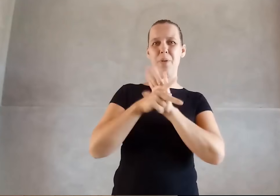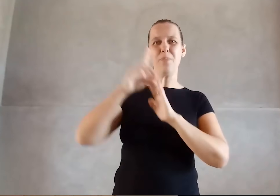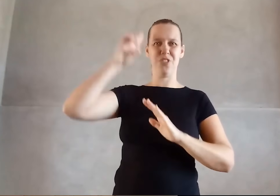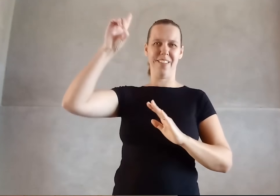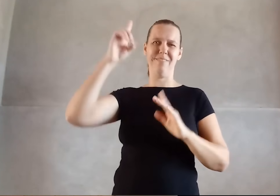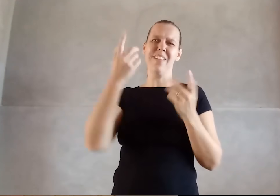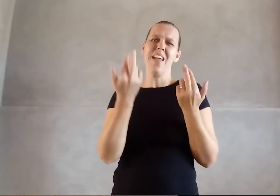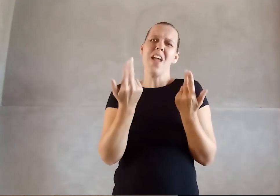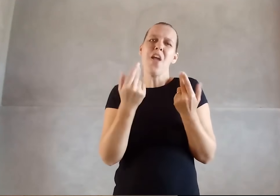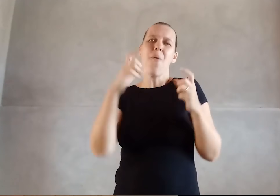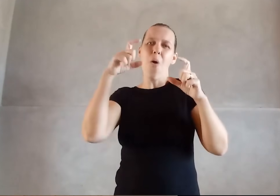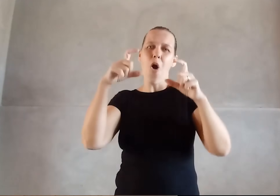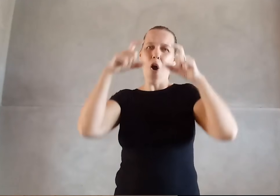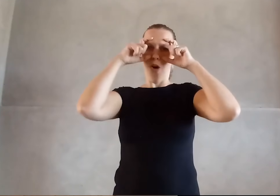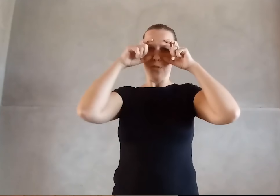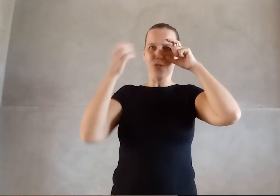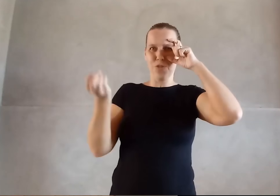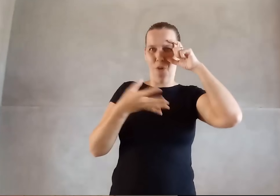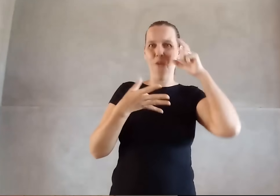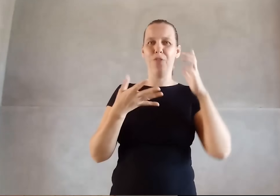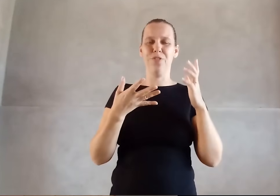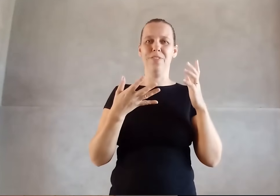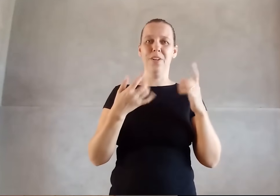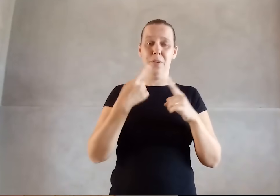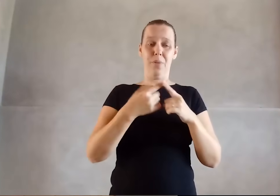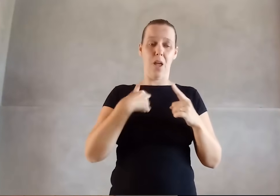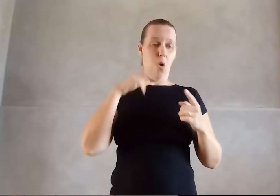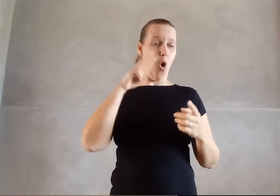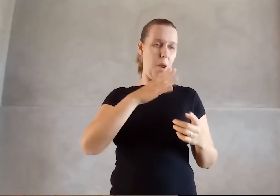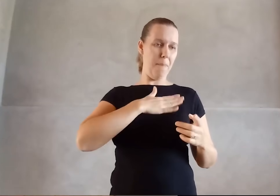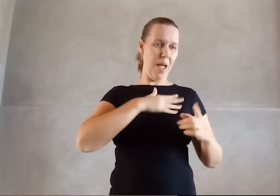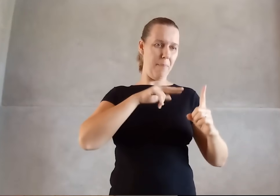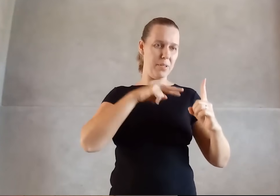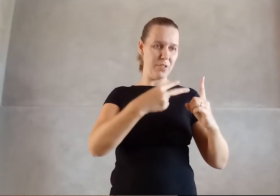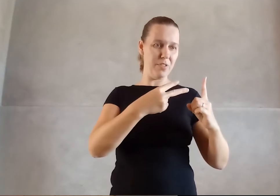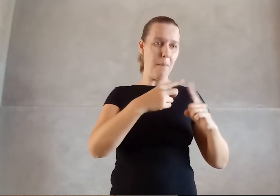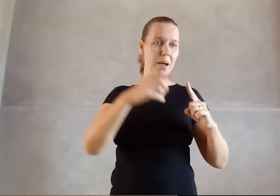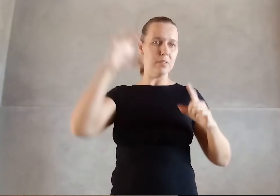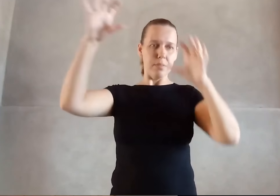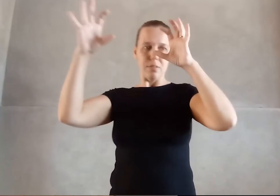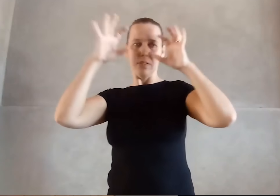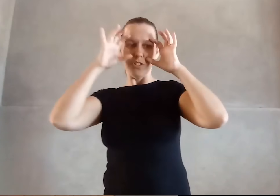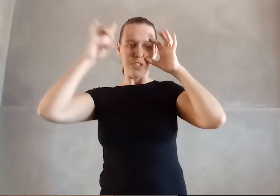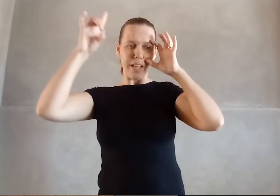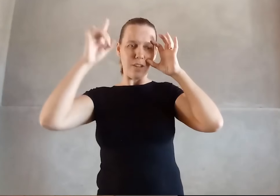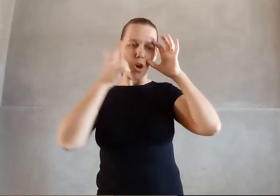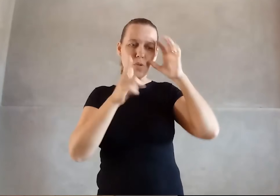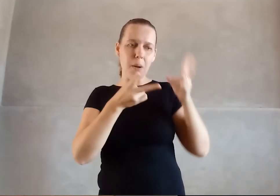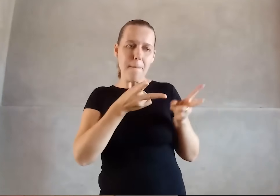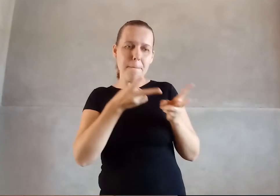né? É colocar os óculos da perspectiva de Deus e você começa, então, a olhar